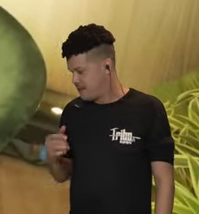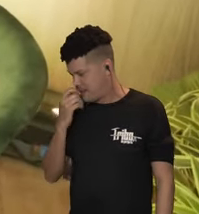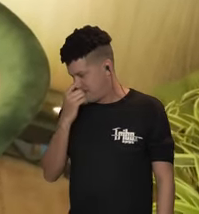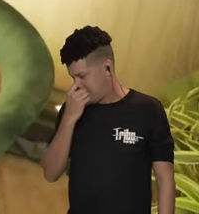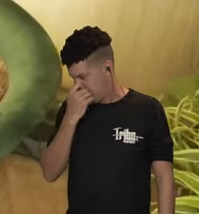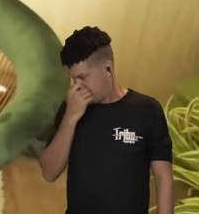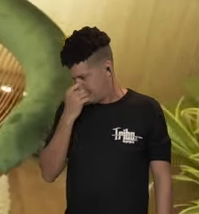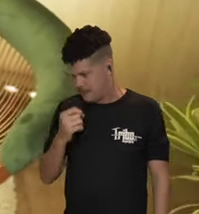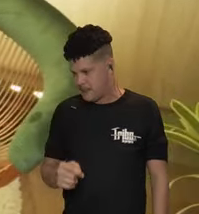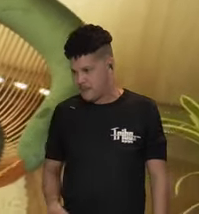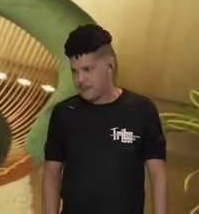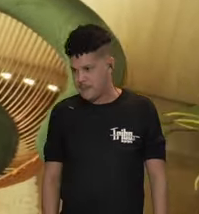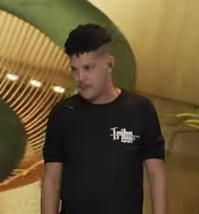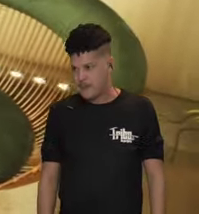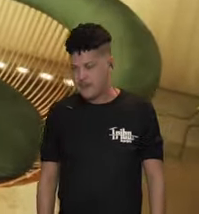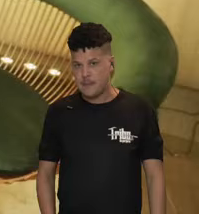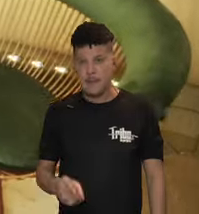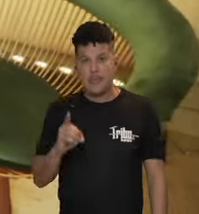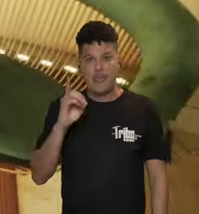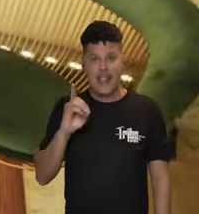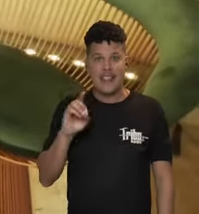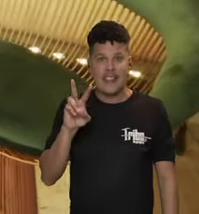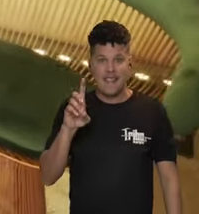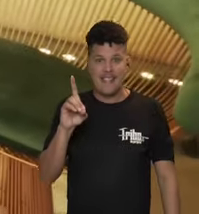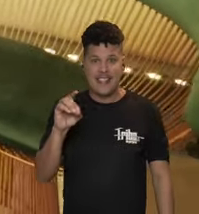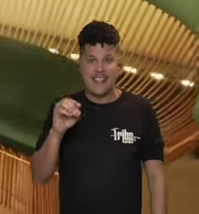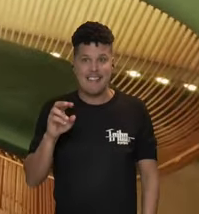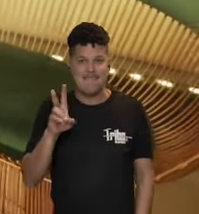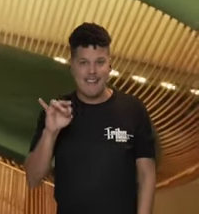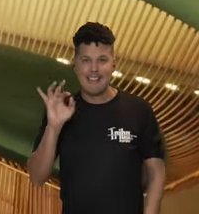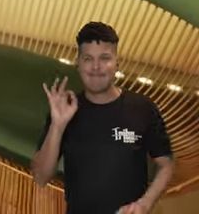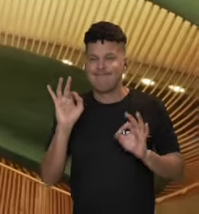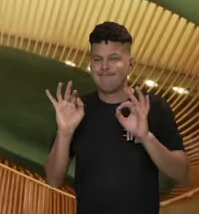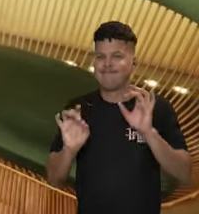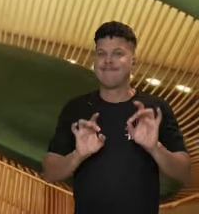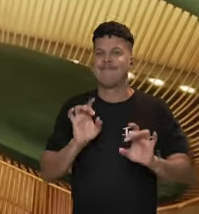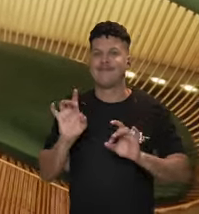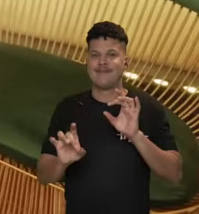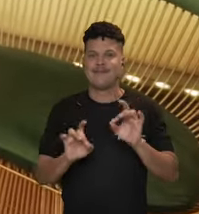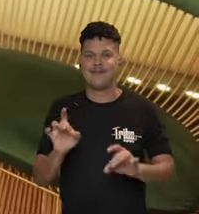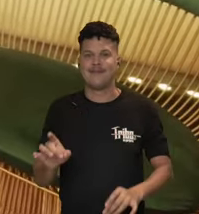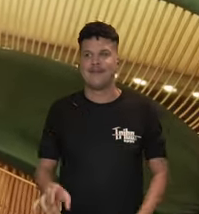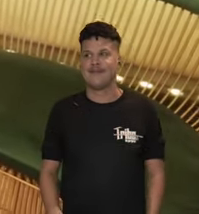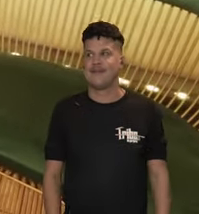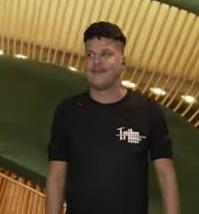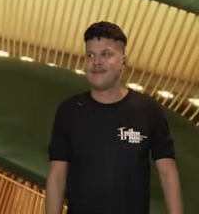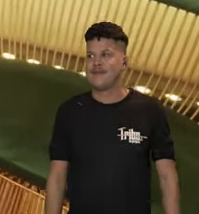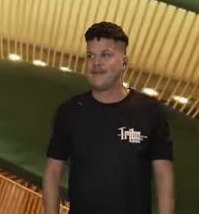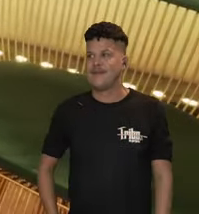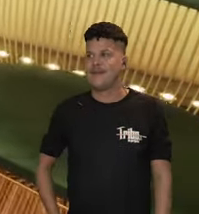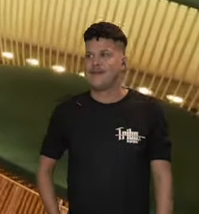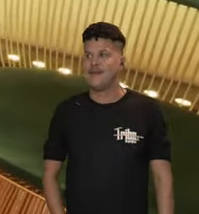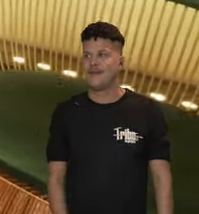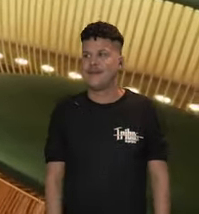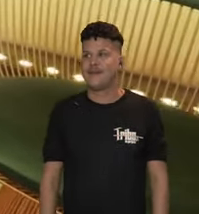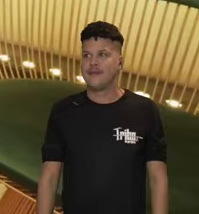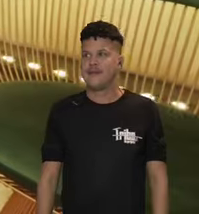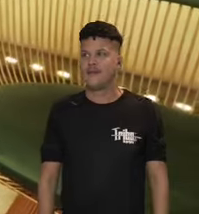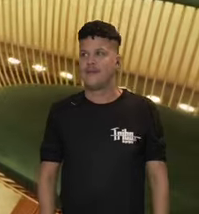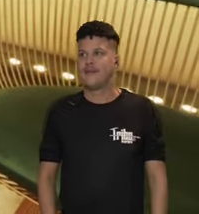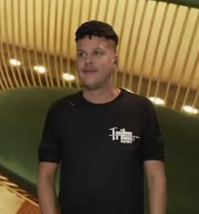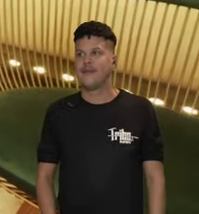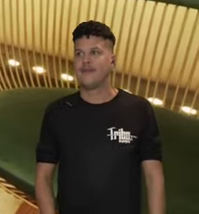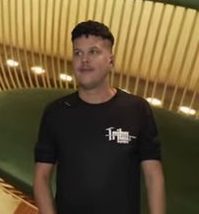tá foda, velho. Rapaziada que pediu acústica aí, vai ter, hein? Quanto mais suor no treinamento,